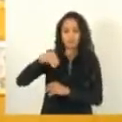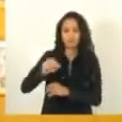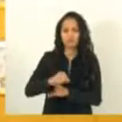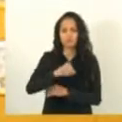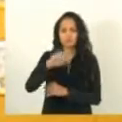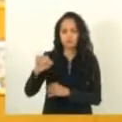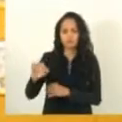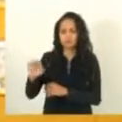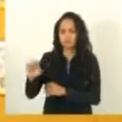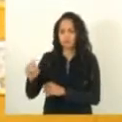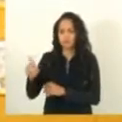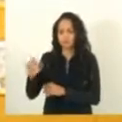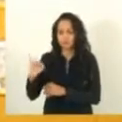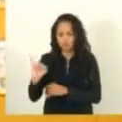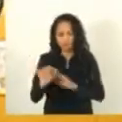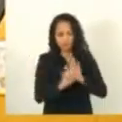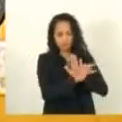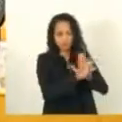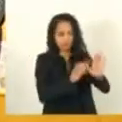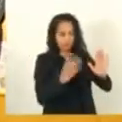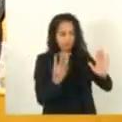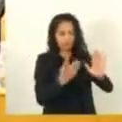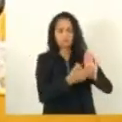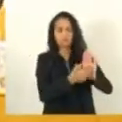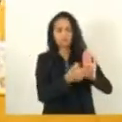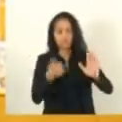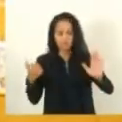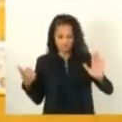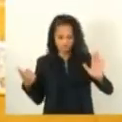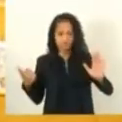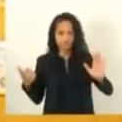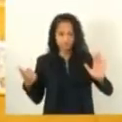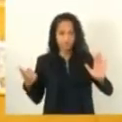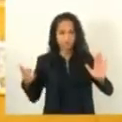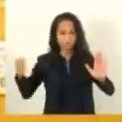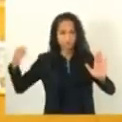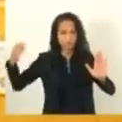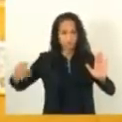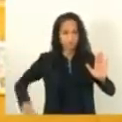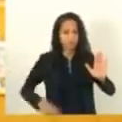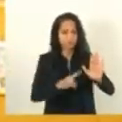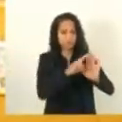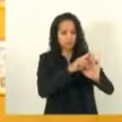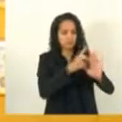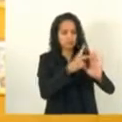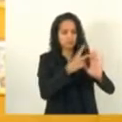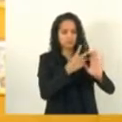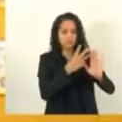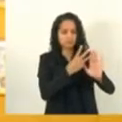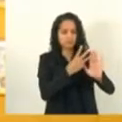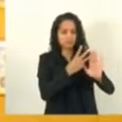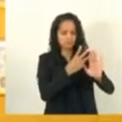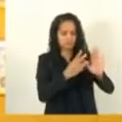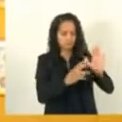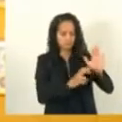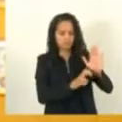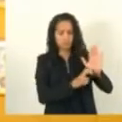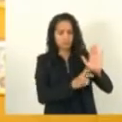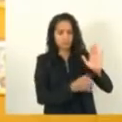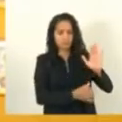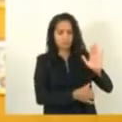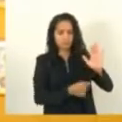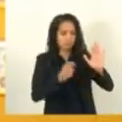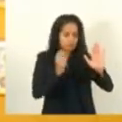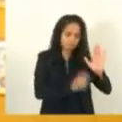retirando o artigo 4º, as demais recomendações, elas não têm vício de